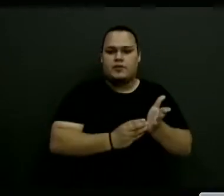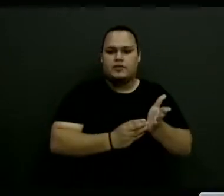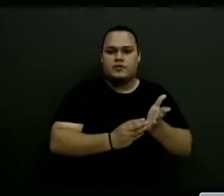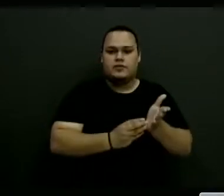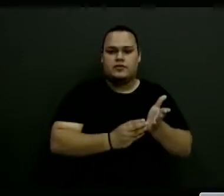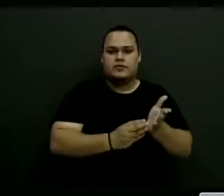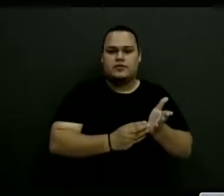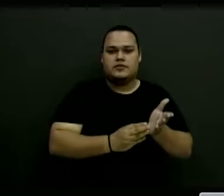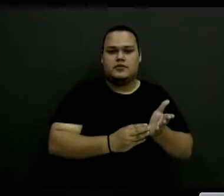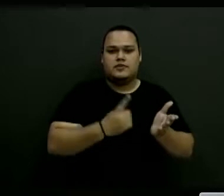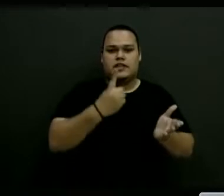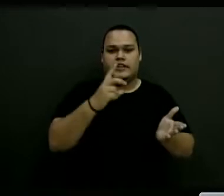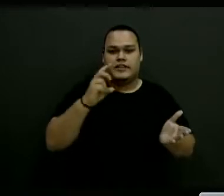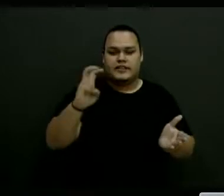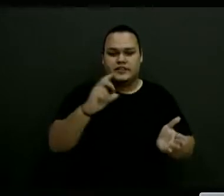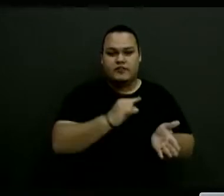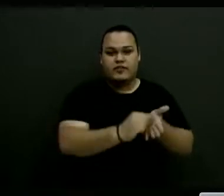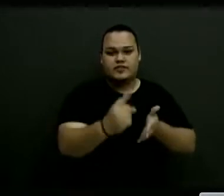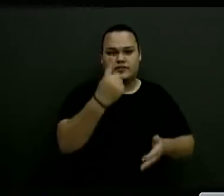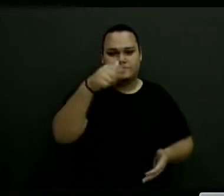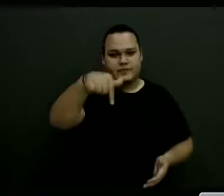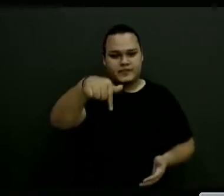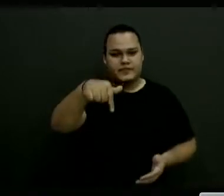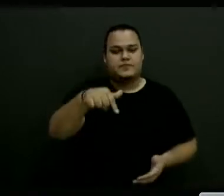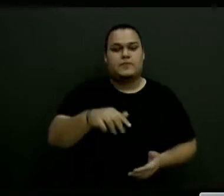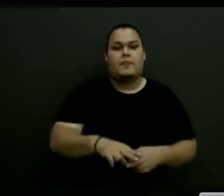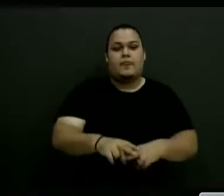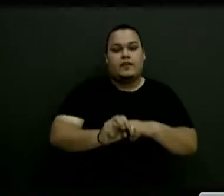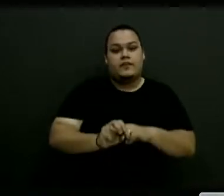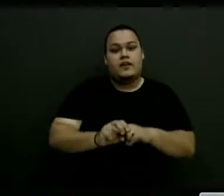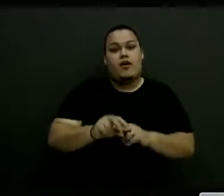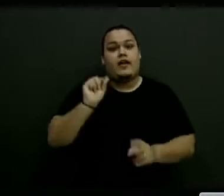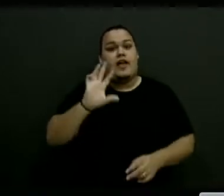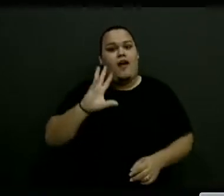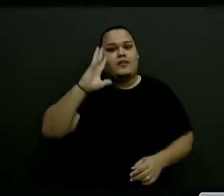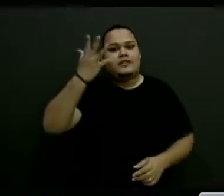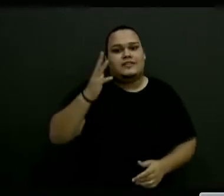diz: e sua fama se difundiu cada vez mais,